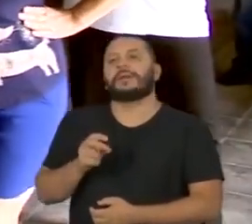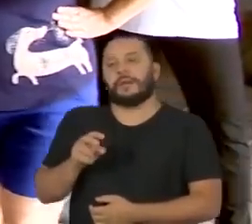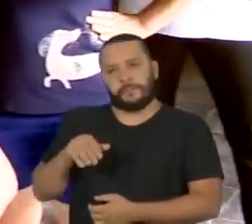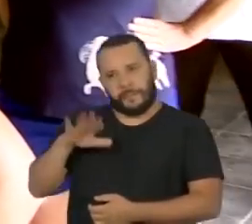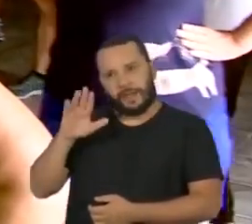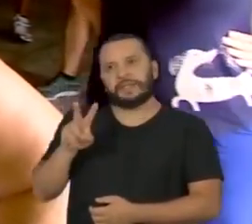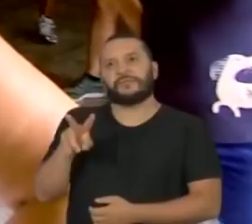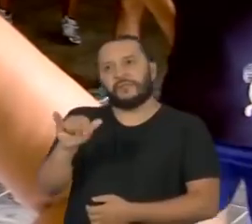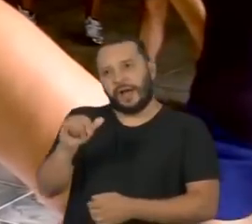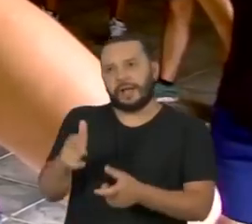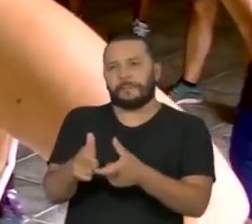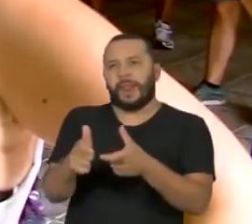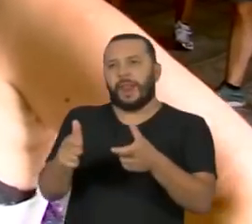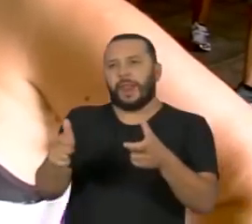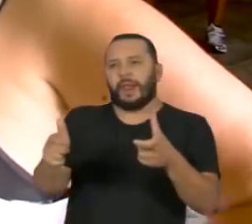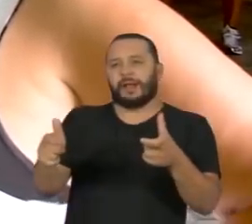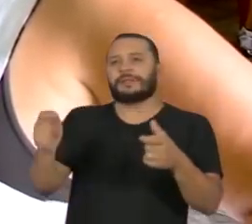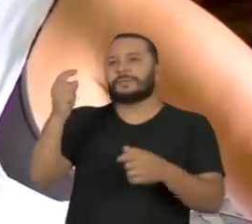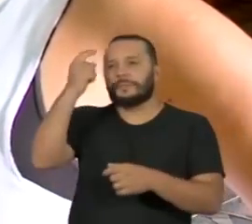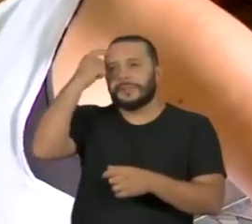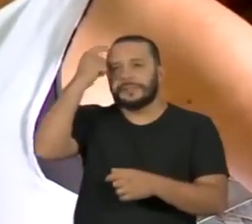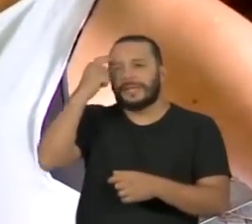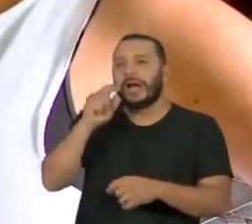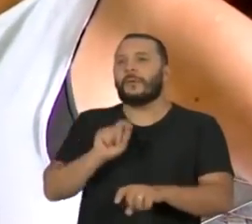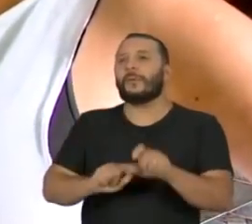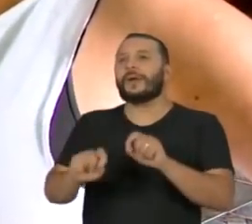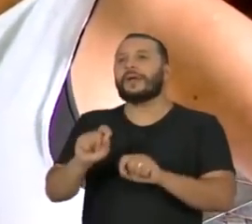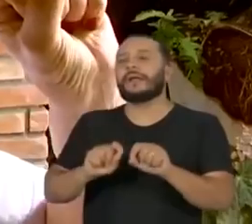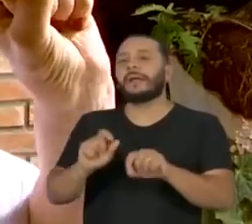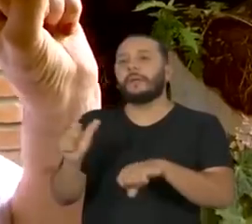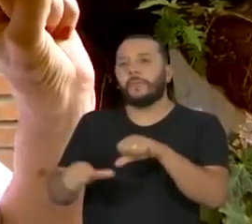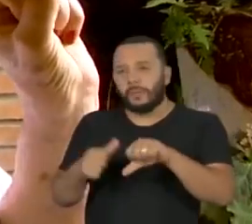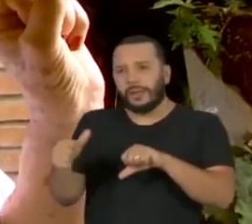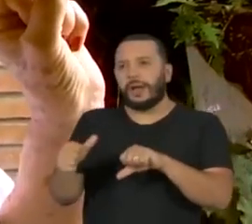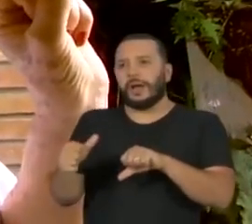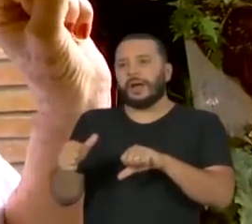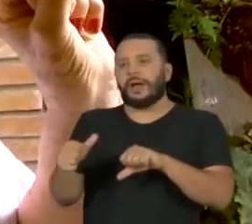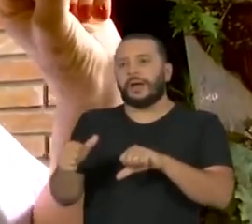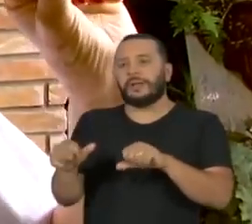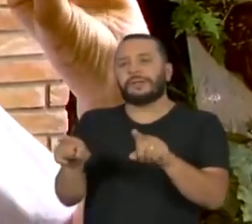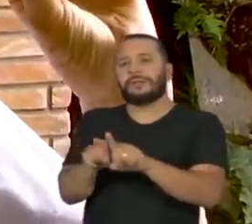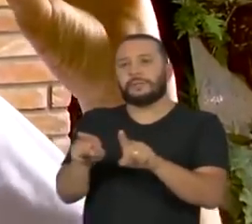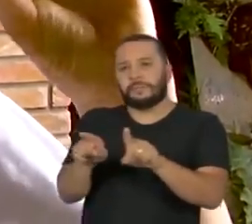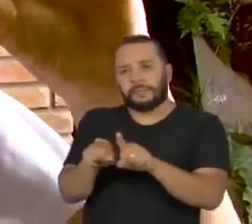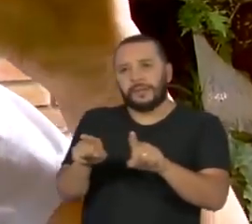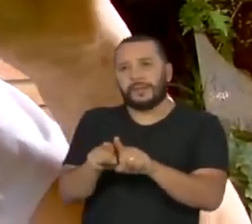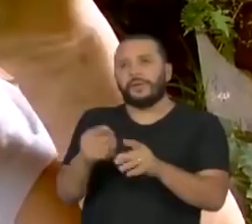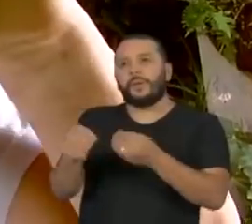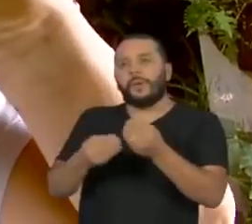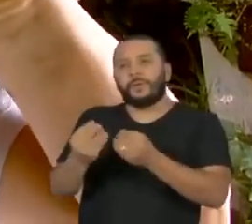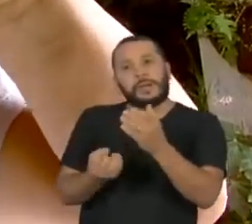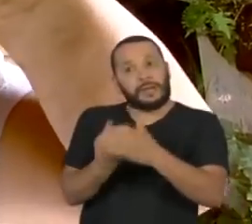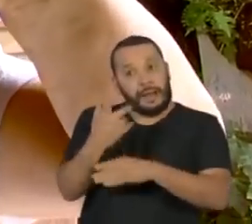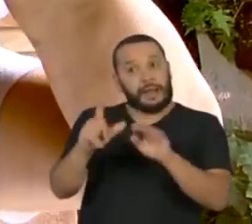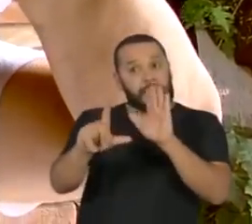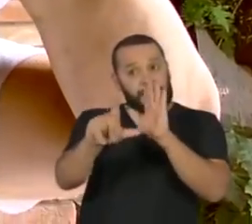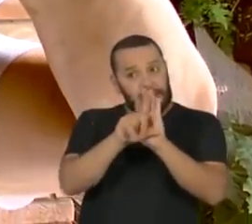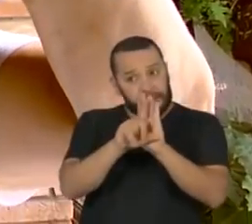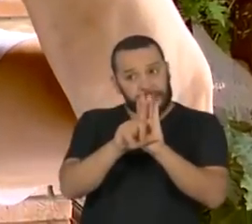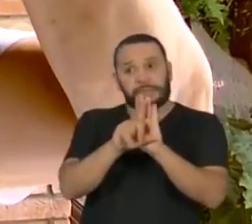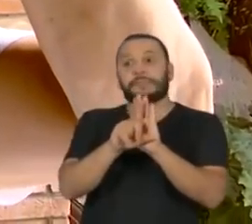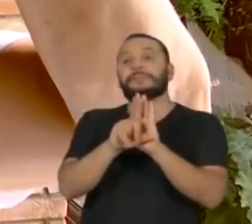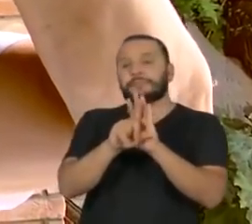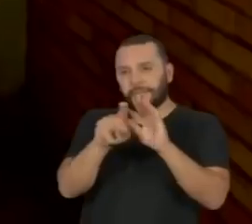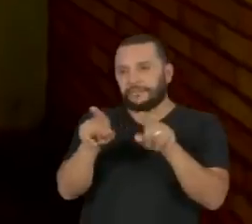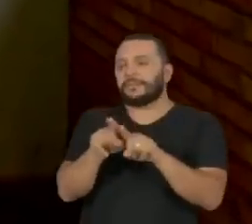fundamental que se pense no que precisa mudar e no que precisa ser oferecido em termos de políticas públicas, em termos de serviços, em